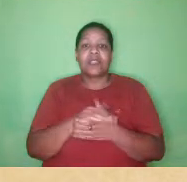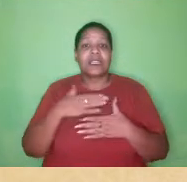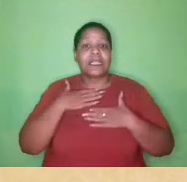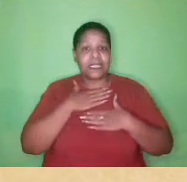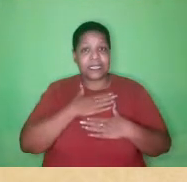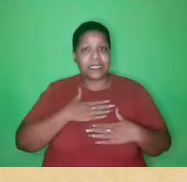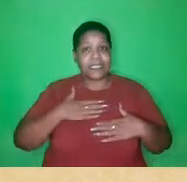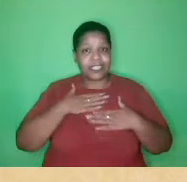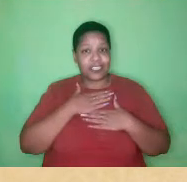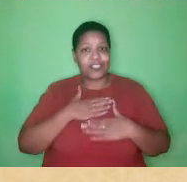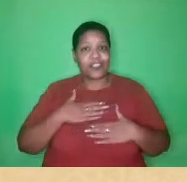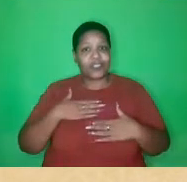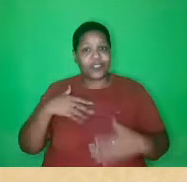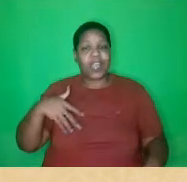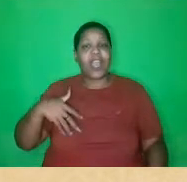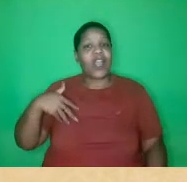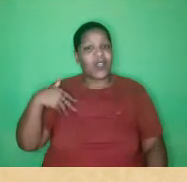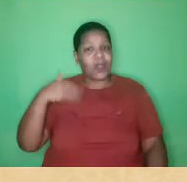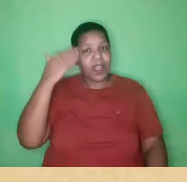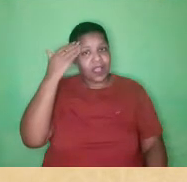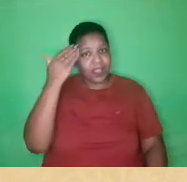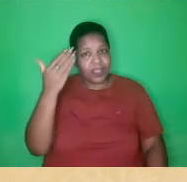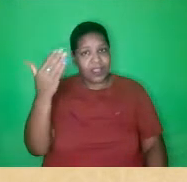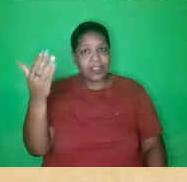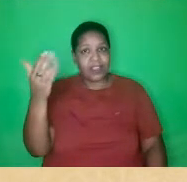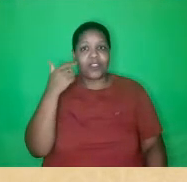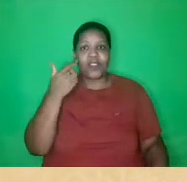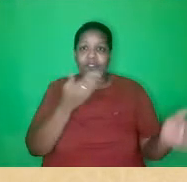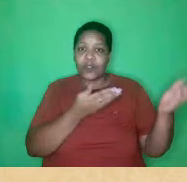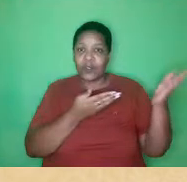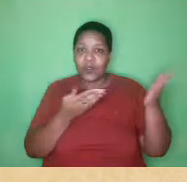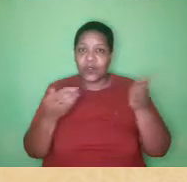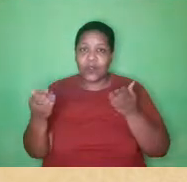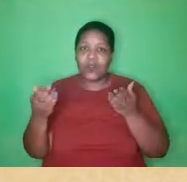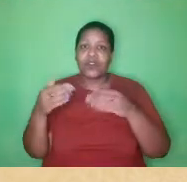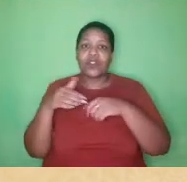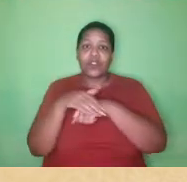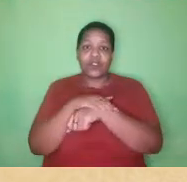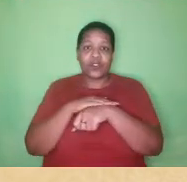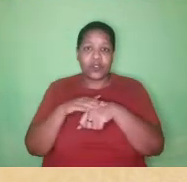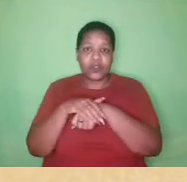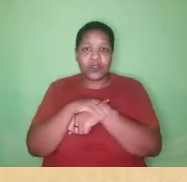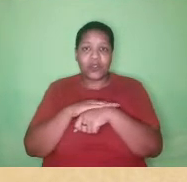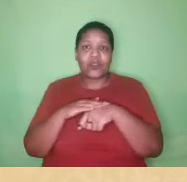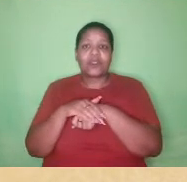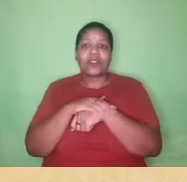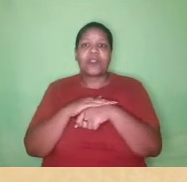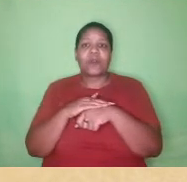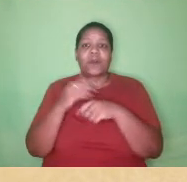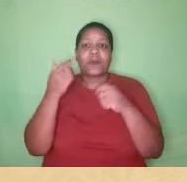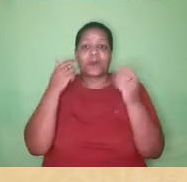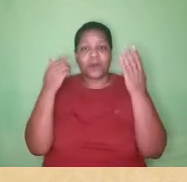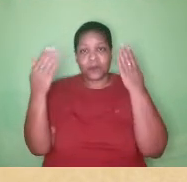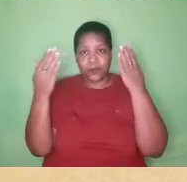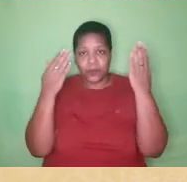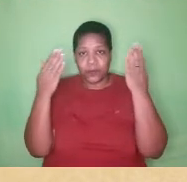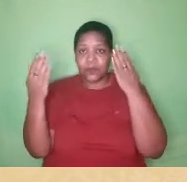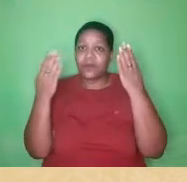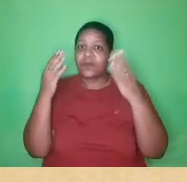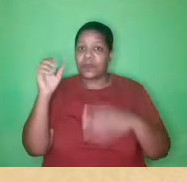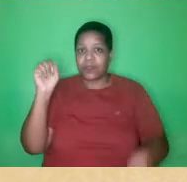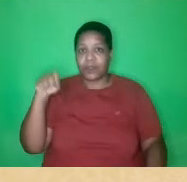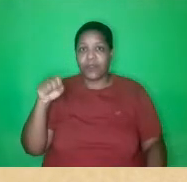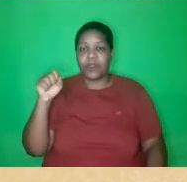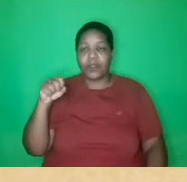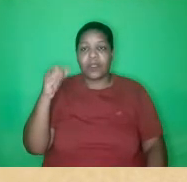Agradeço muito o convite para falar, conversar com vocês, profissionais da psicologia, psicólogos. Agradeço